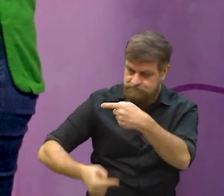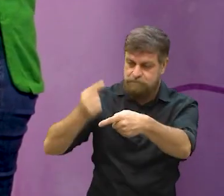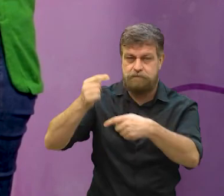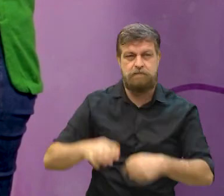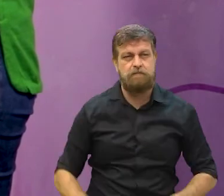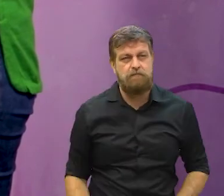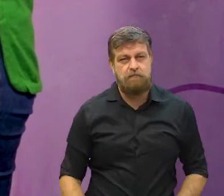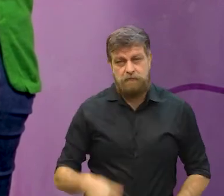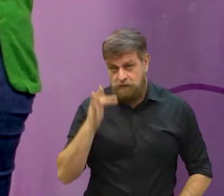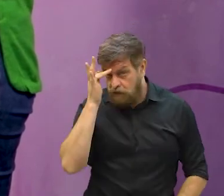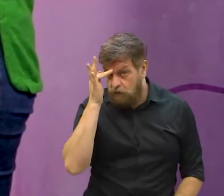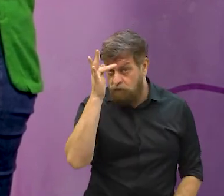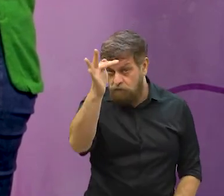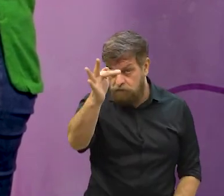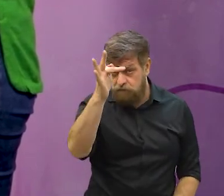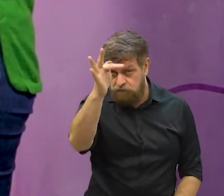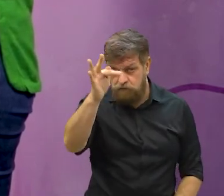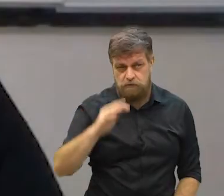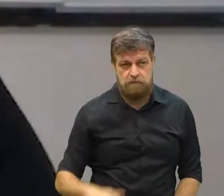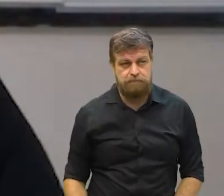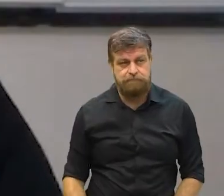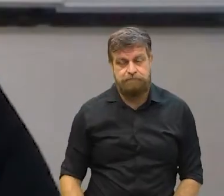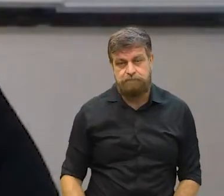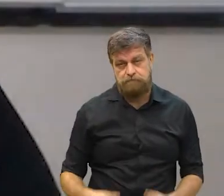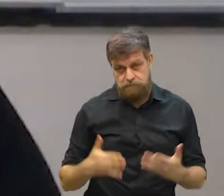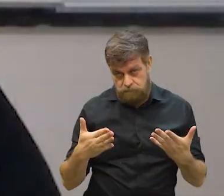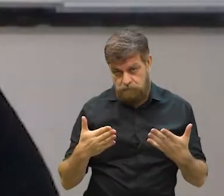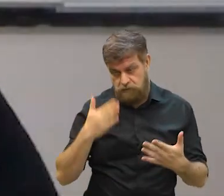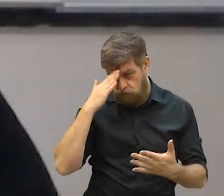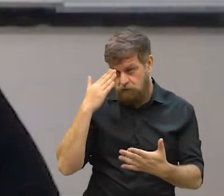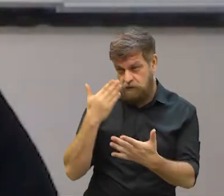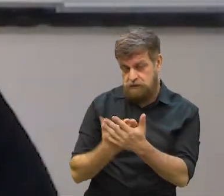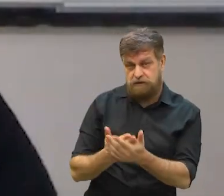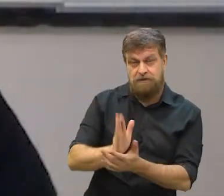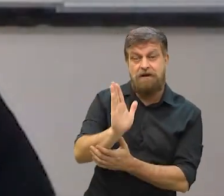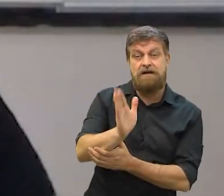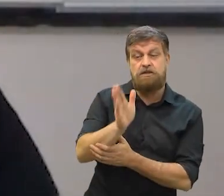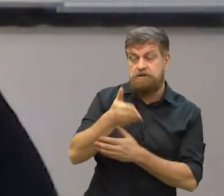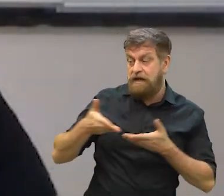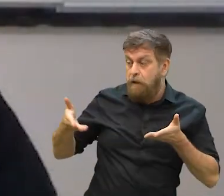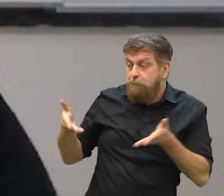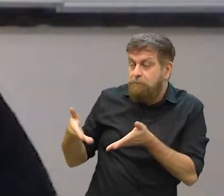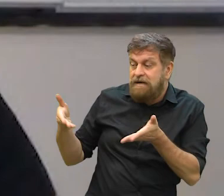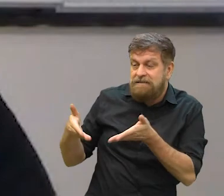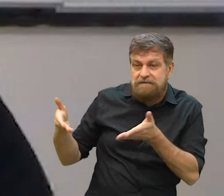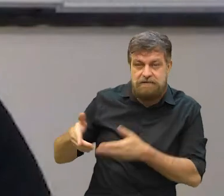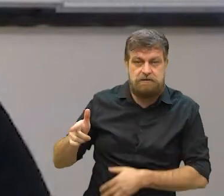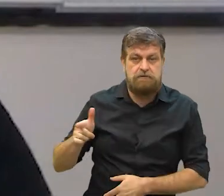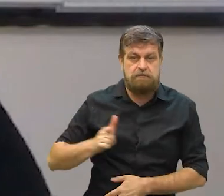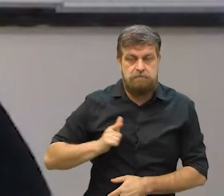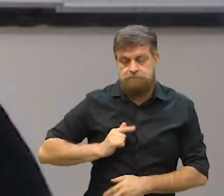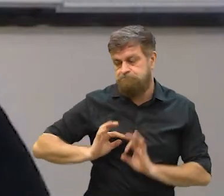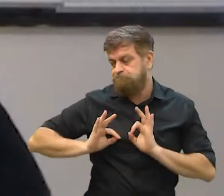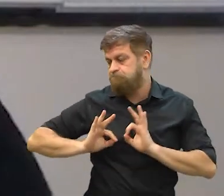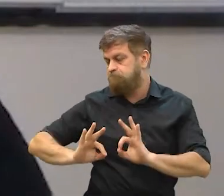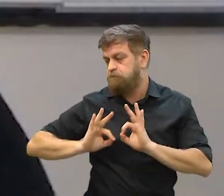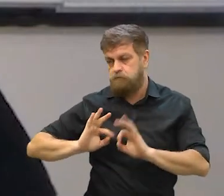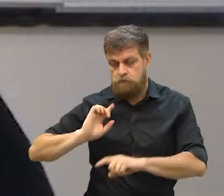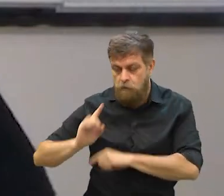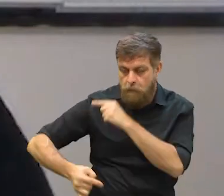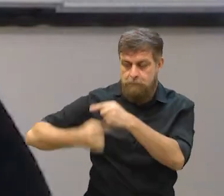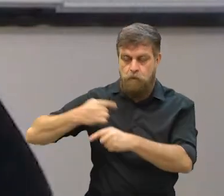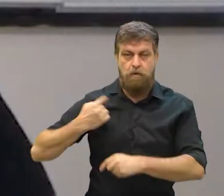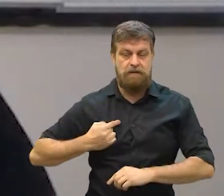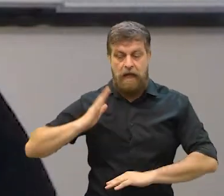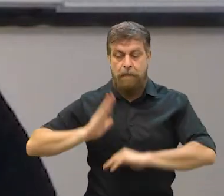Esse pode ser o futuro, doutora? Olha, eu diria que já é um presente muito bom